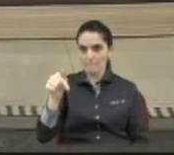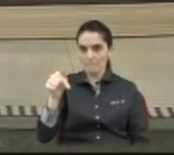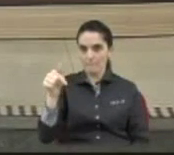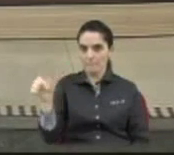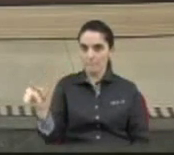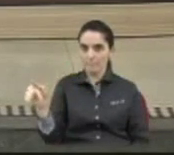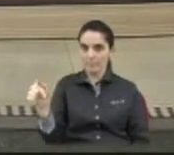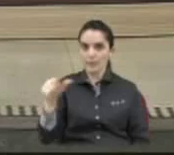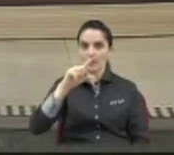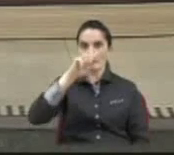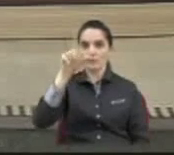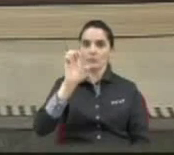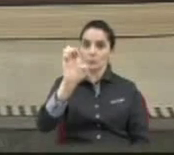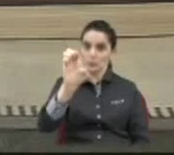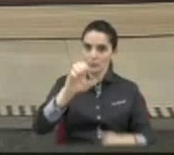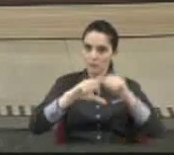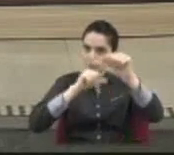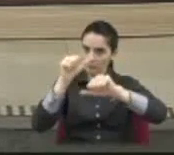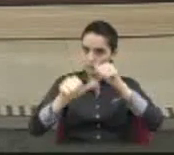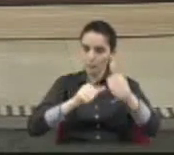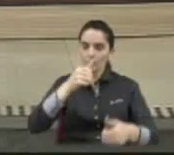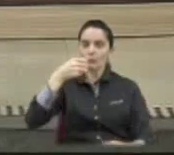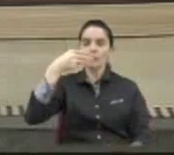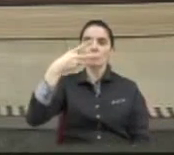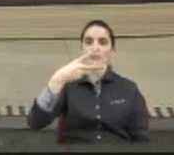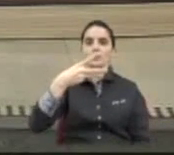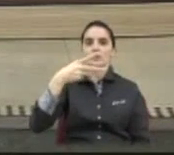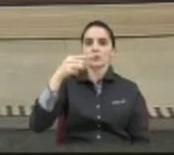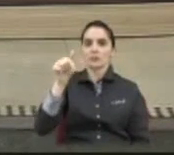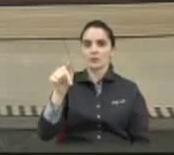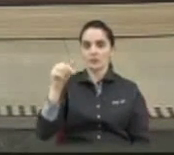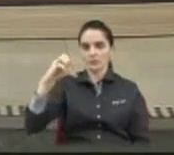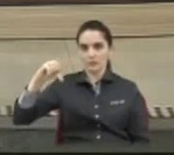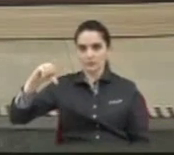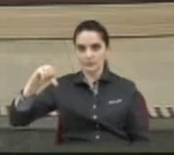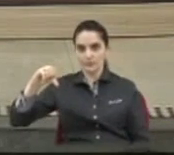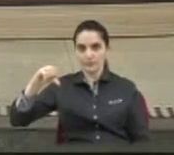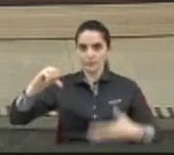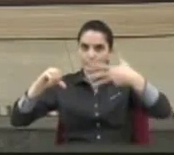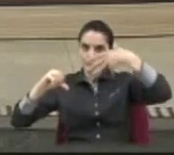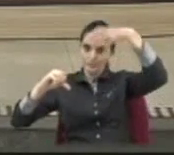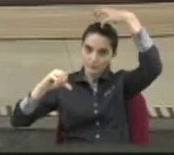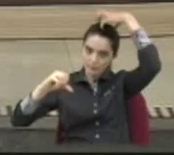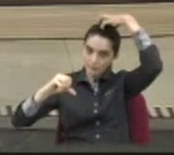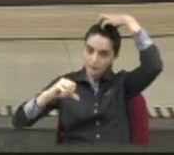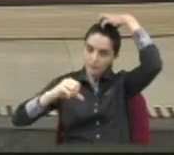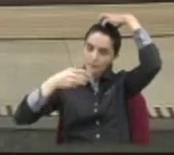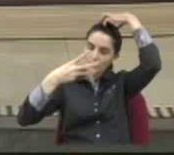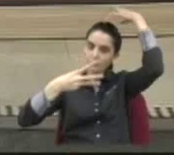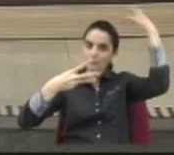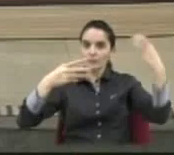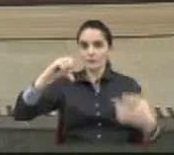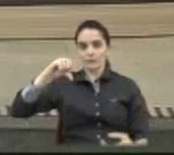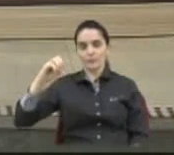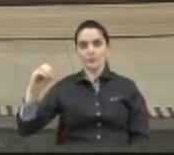377, Zé da Mix, 378, Zé da Mix, 379, Darcy Reis, 380, Darcy